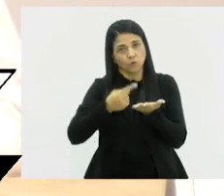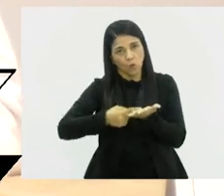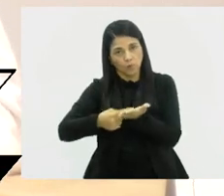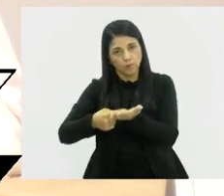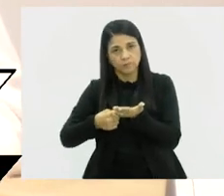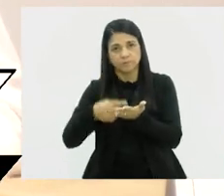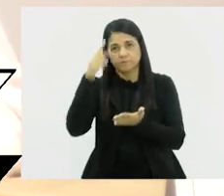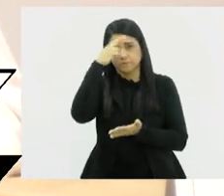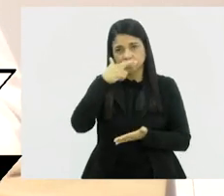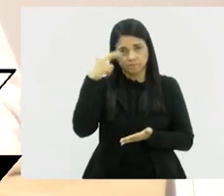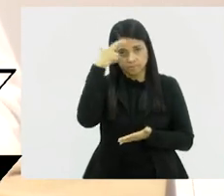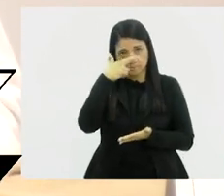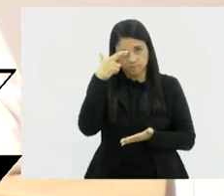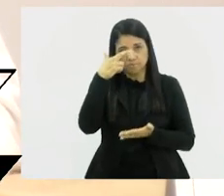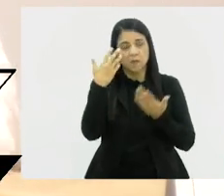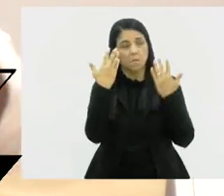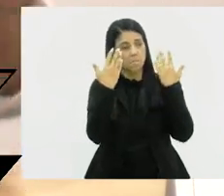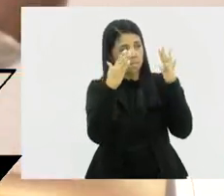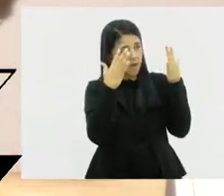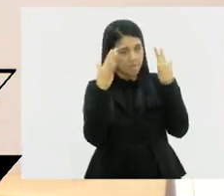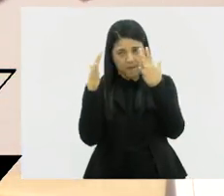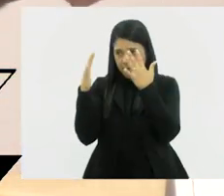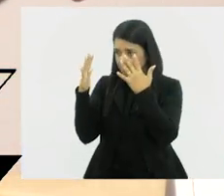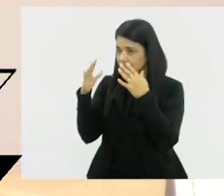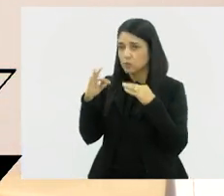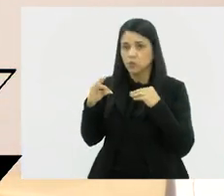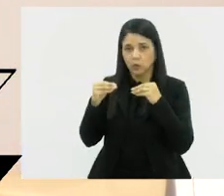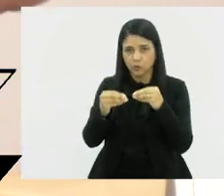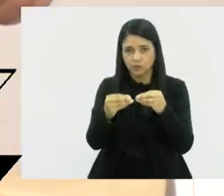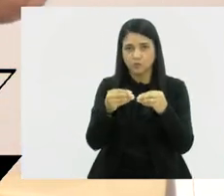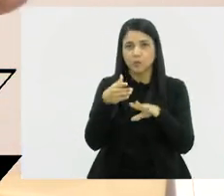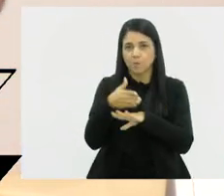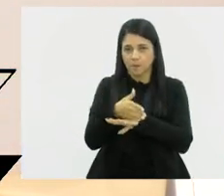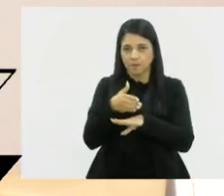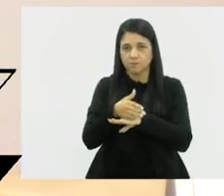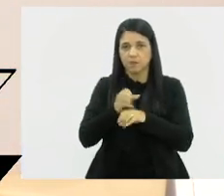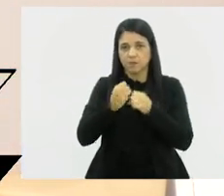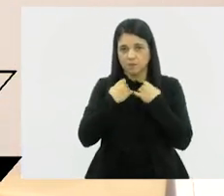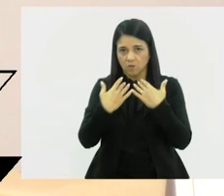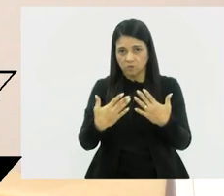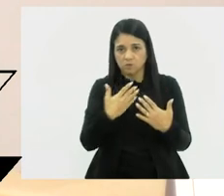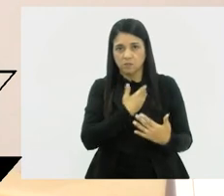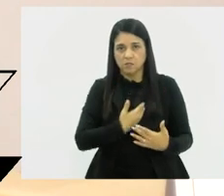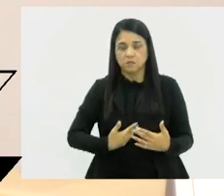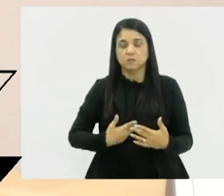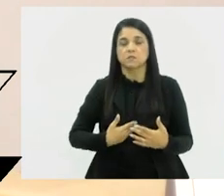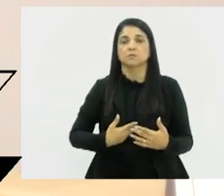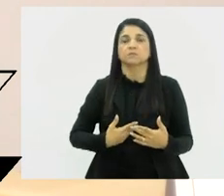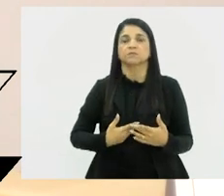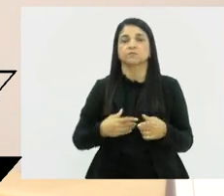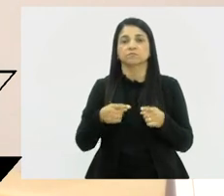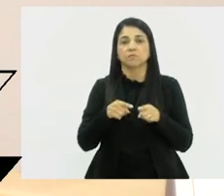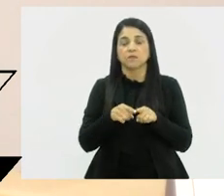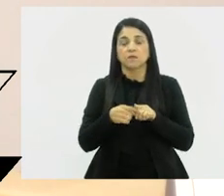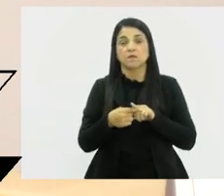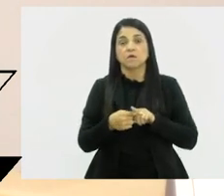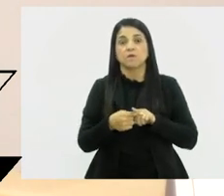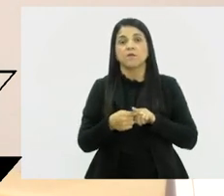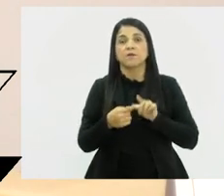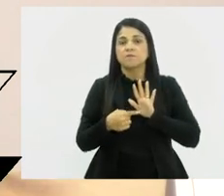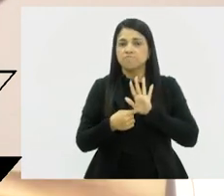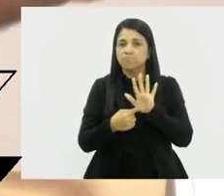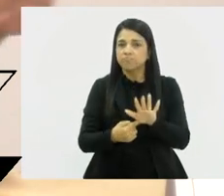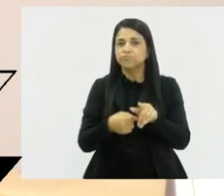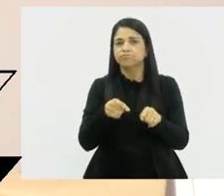da fiscalização. Parabéns a todos que participaram da audiência, dos que vieram, trouxeram o